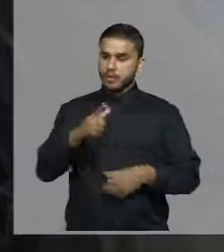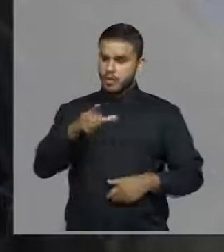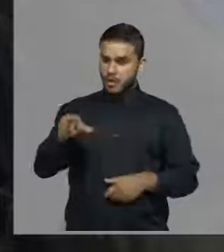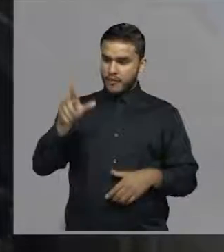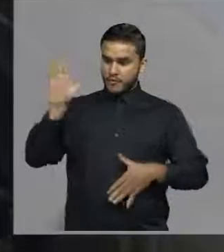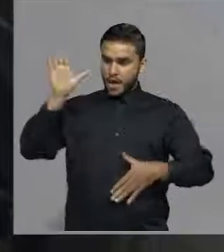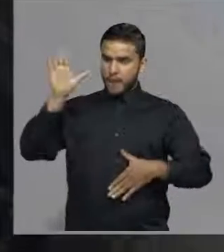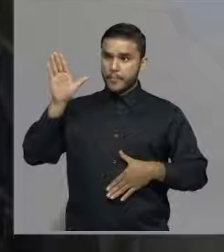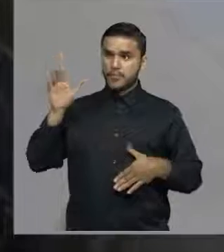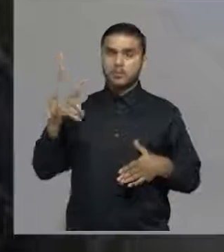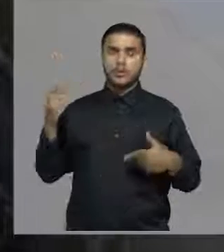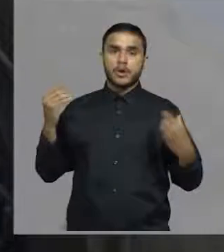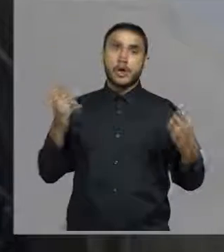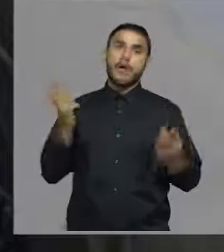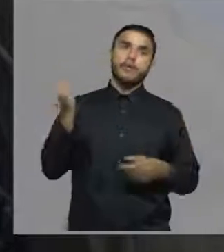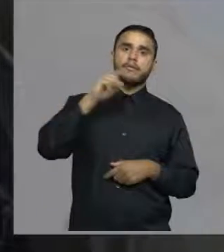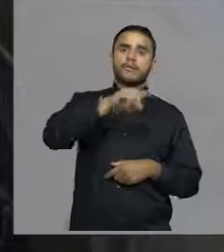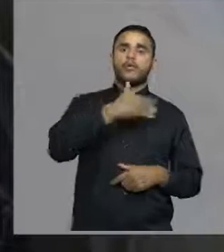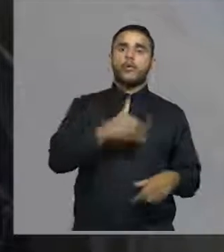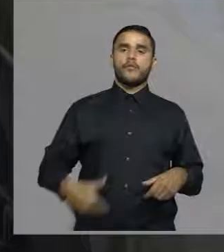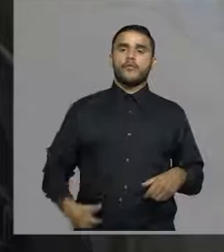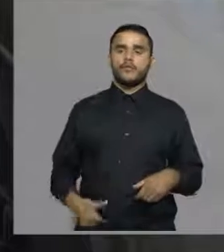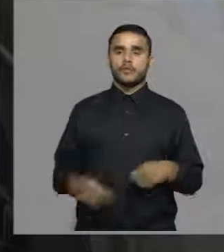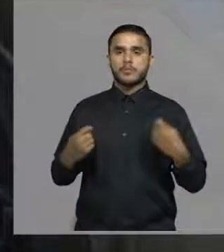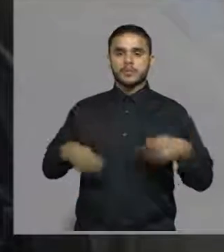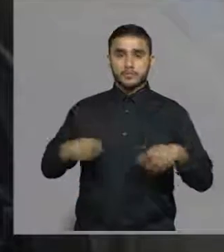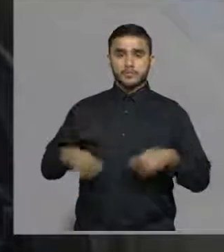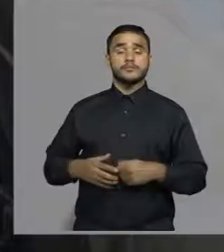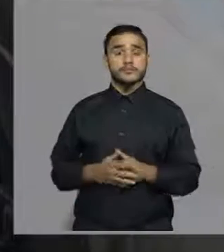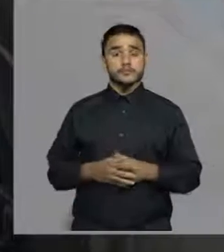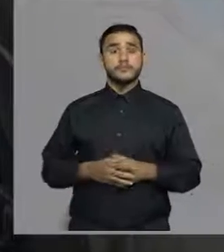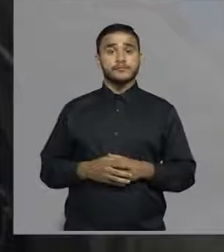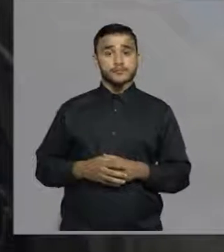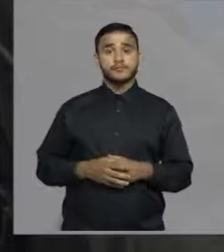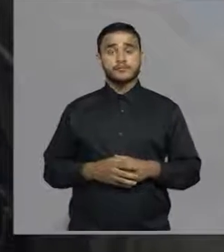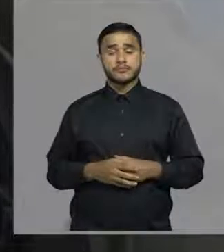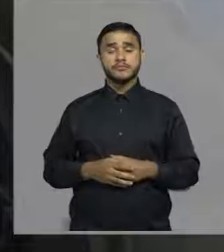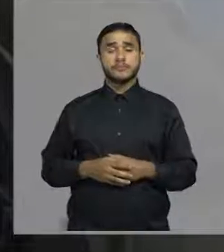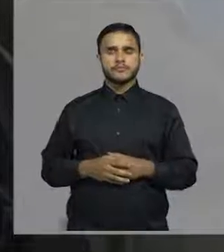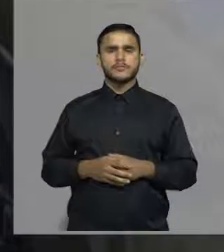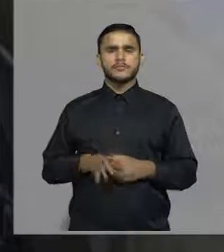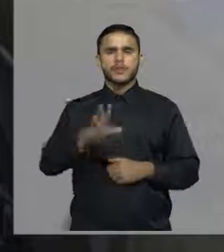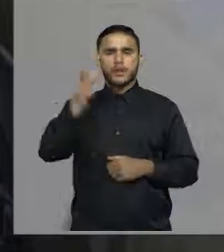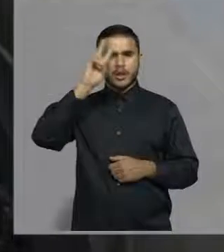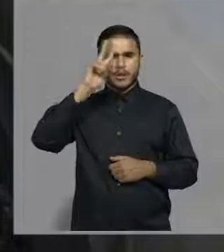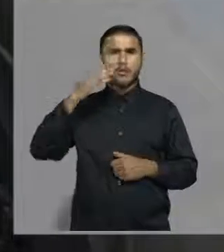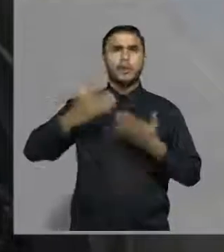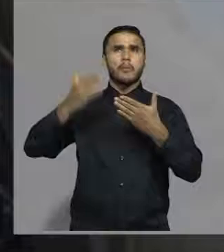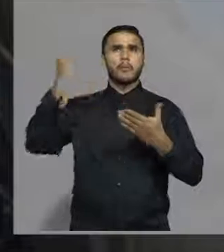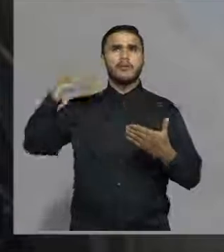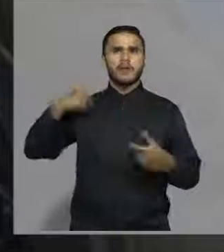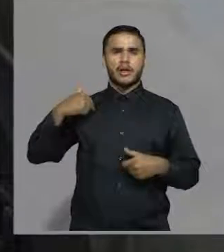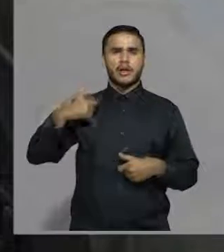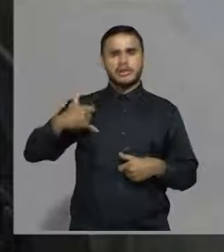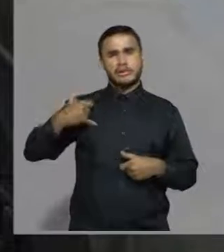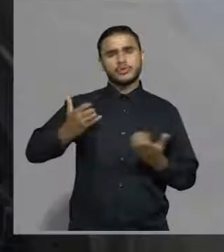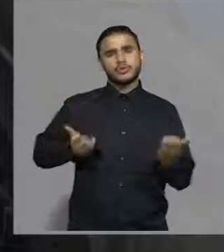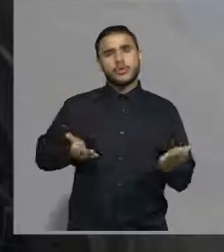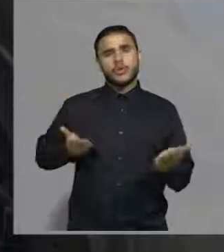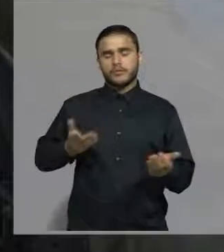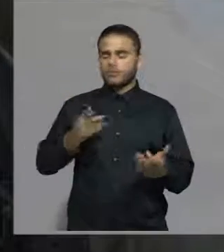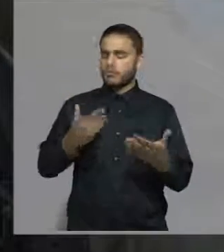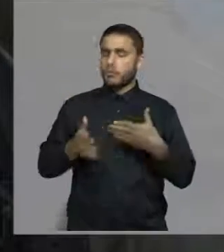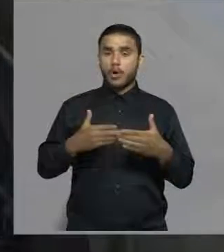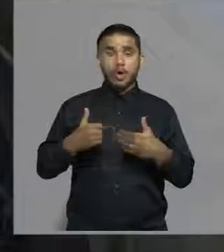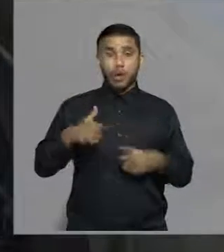pessoa mais velha ralhava com um menino que estivesse fazendo uma travessura na rua e o menino respeitava. Não